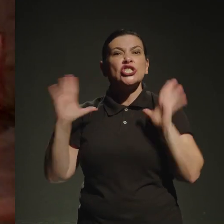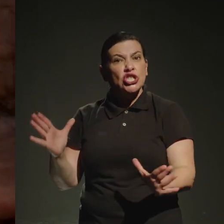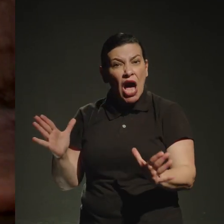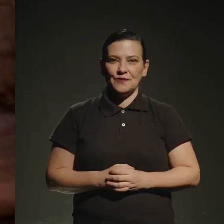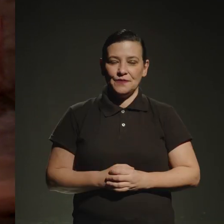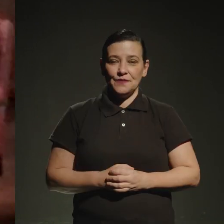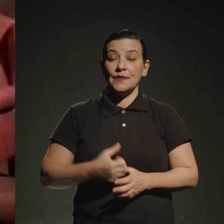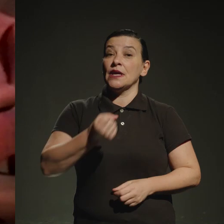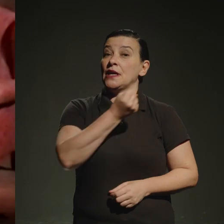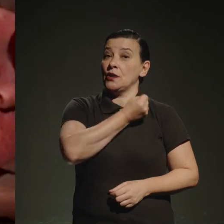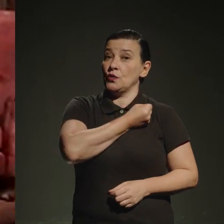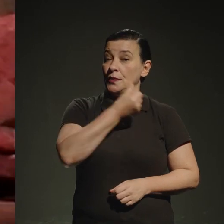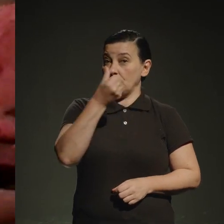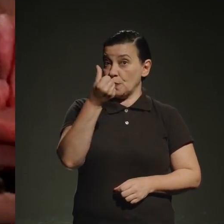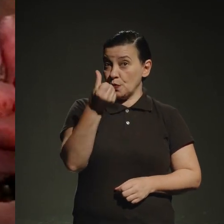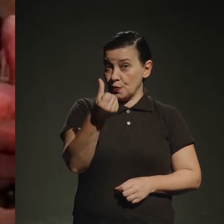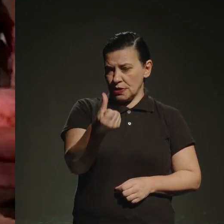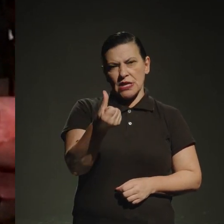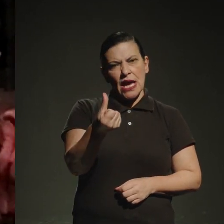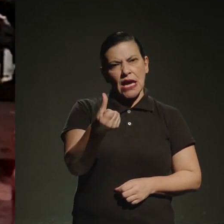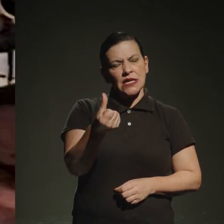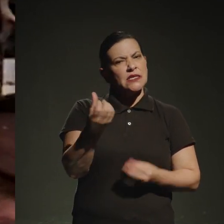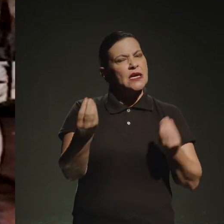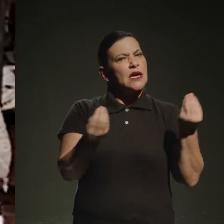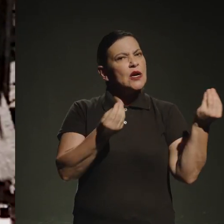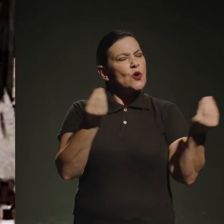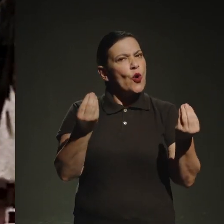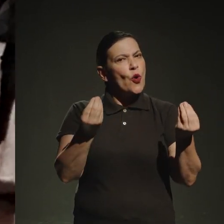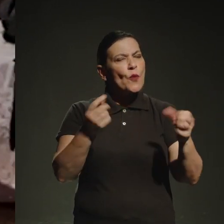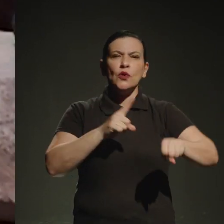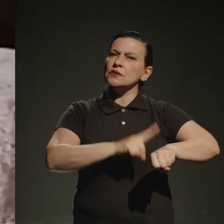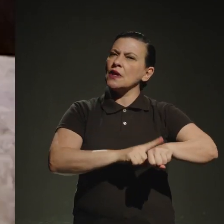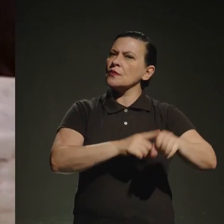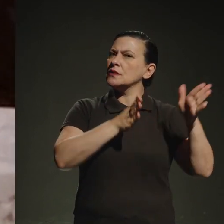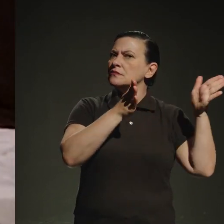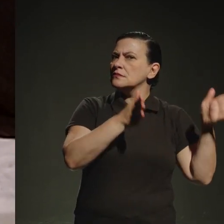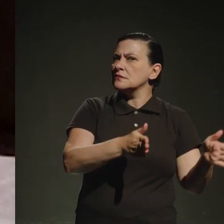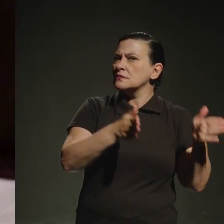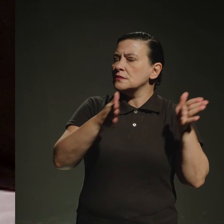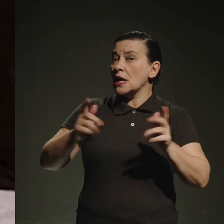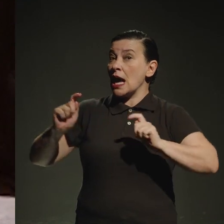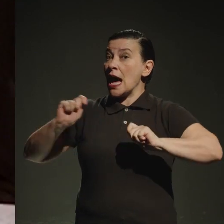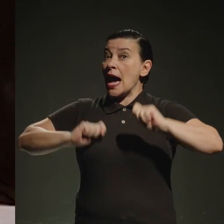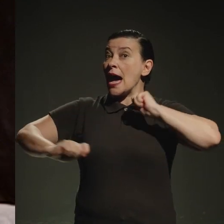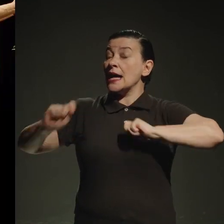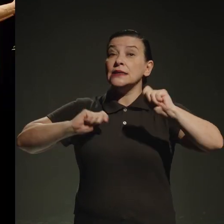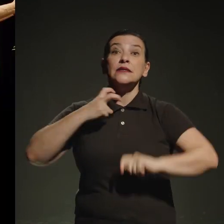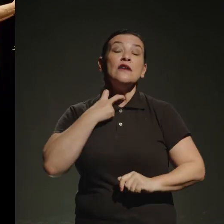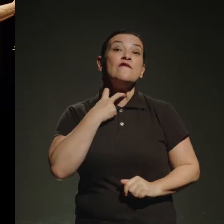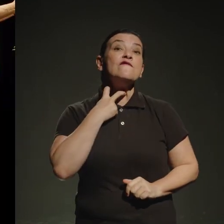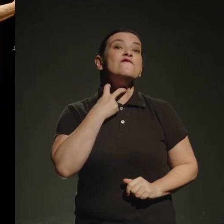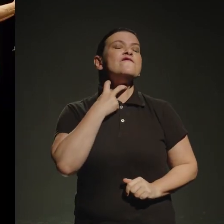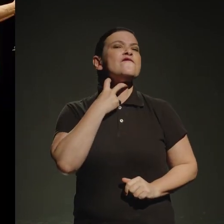6. De como por momentos o ator retoma sua voz, mas é definitivamente tomado pela figura